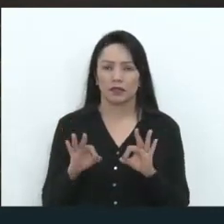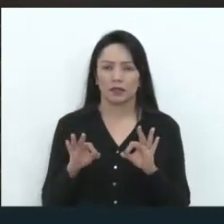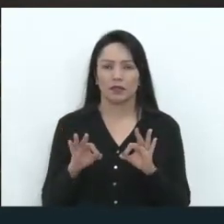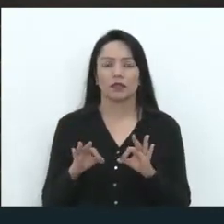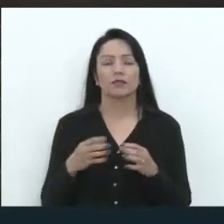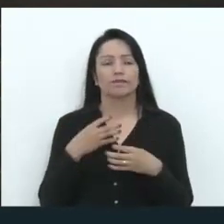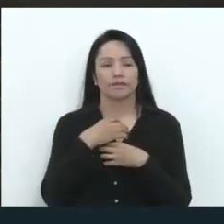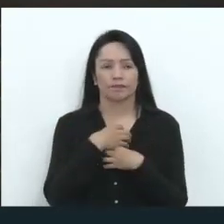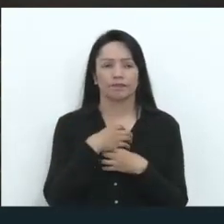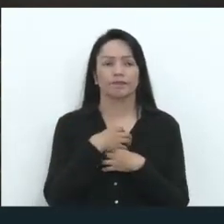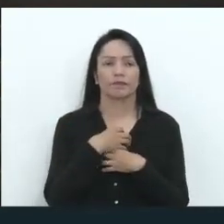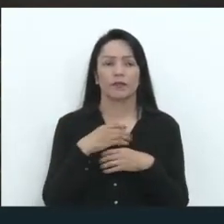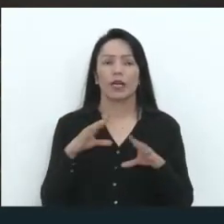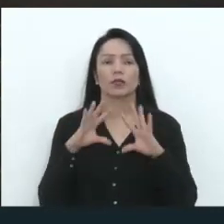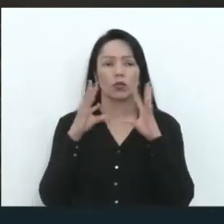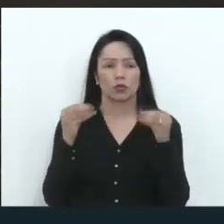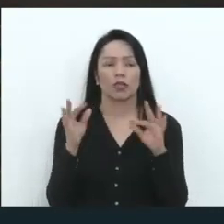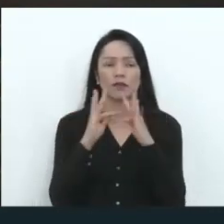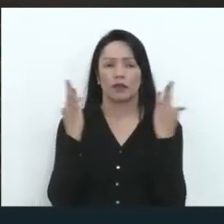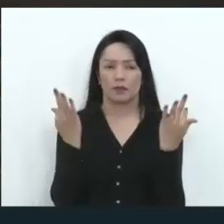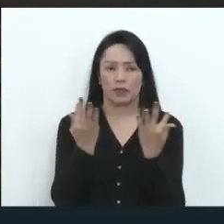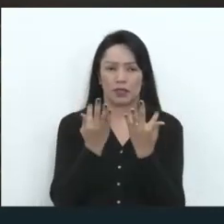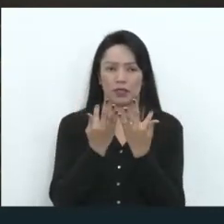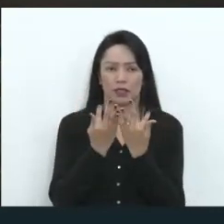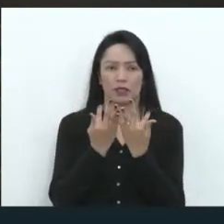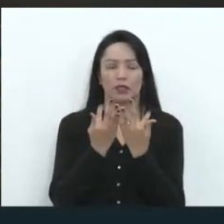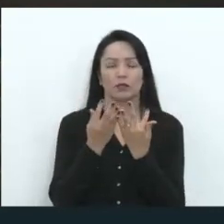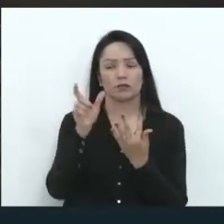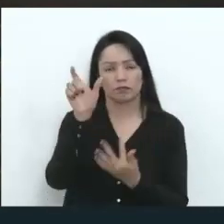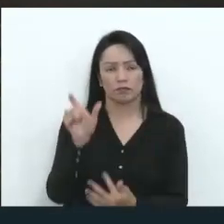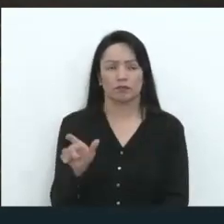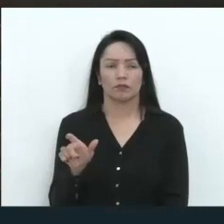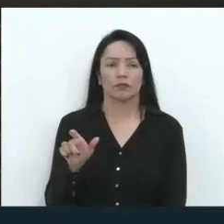sentimentos a todos os familiares do grande amigo